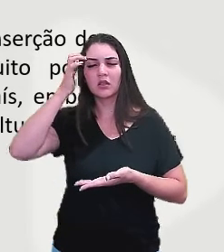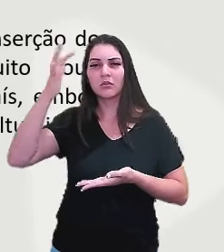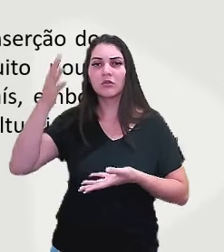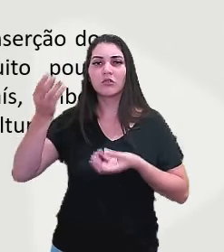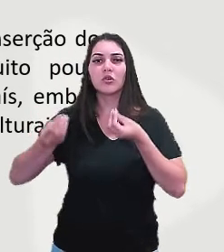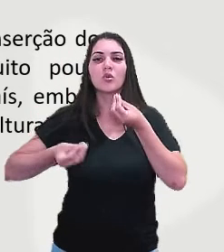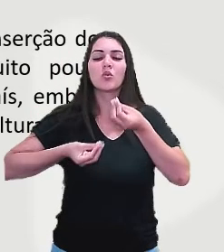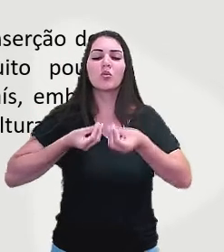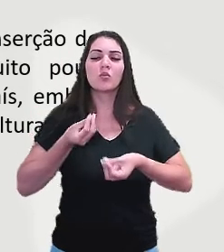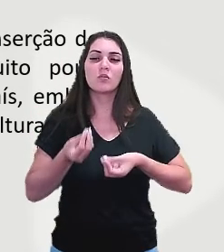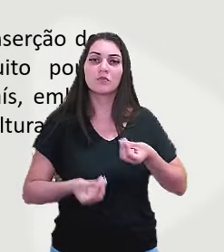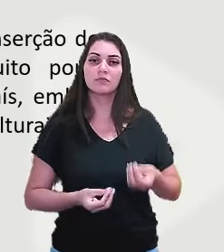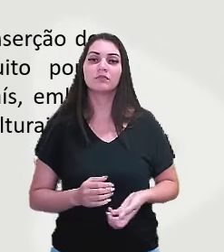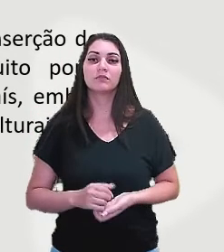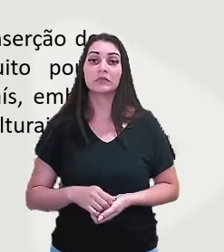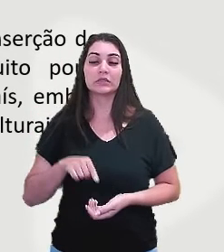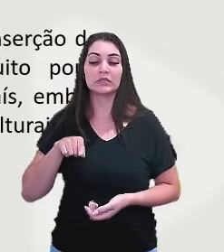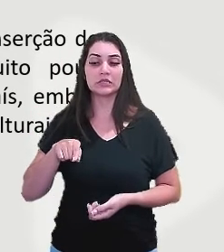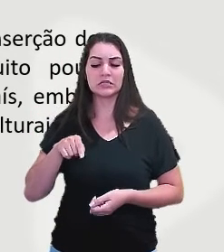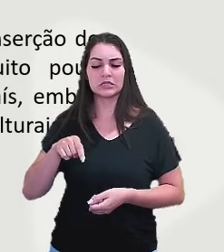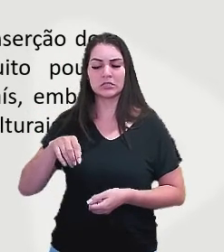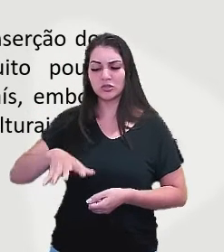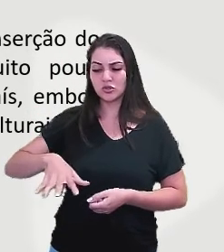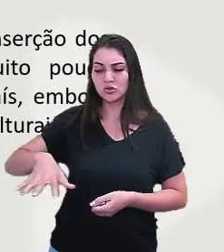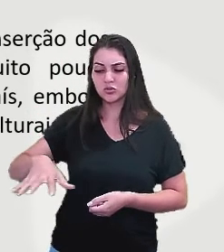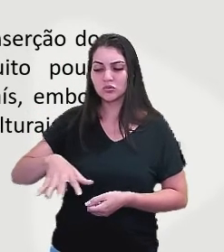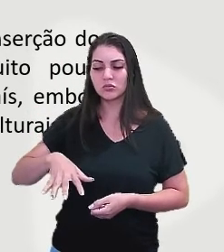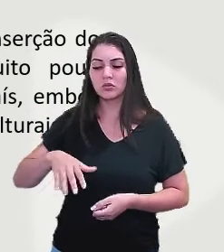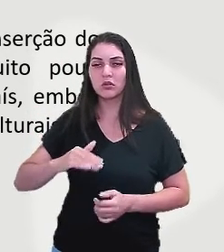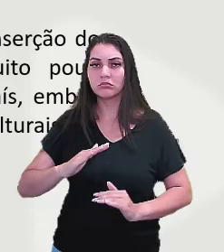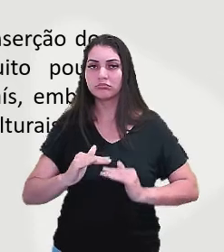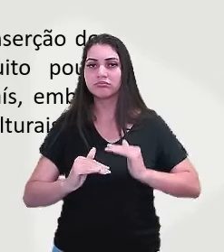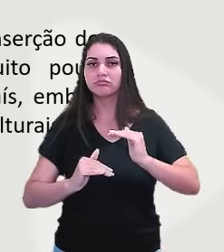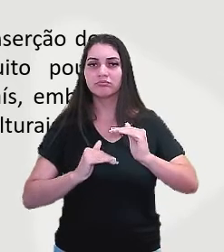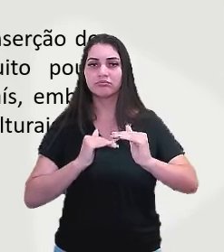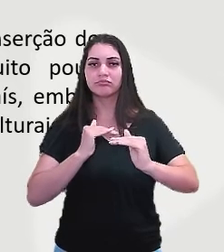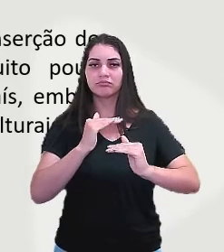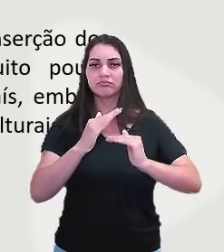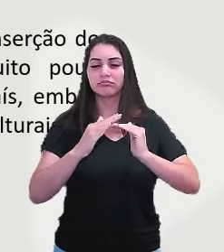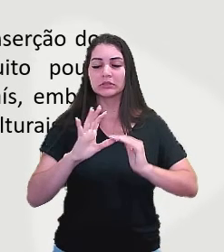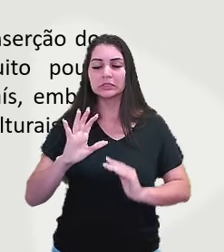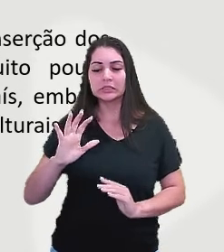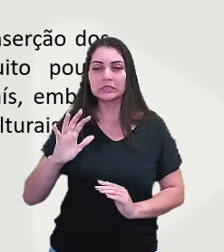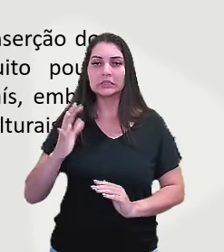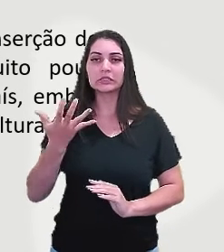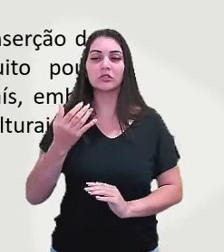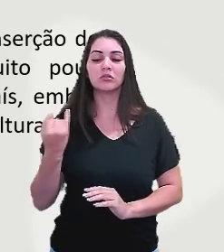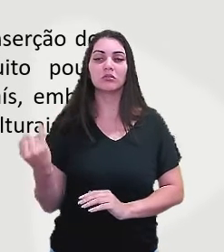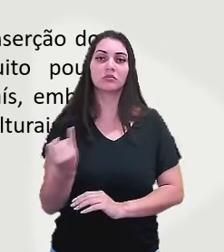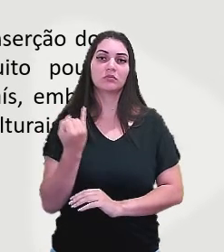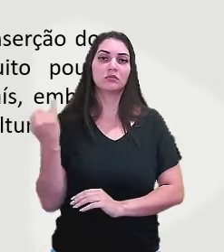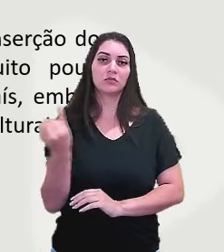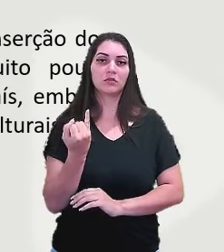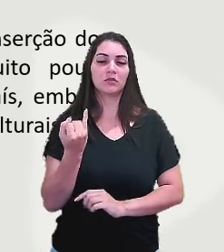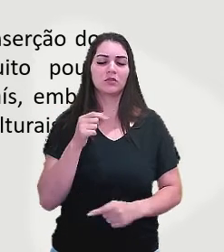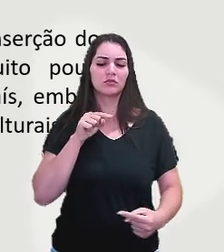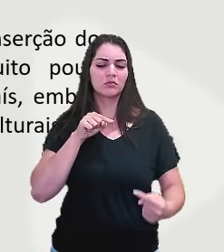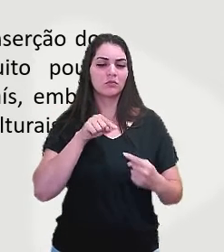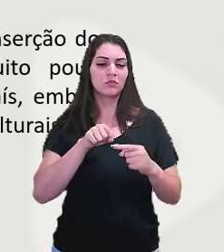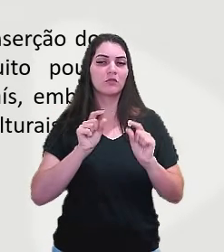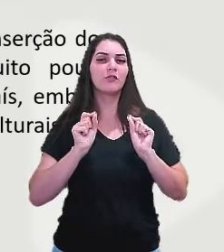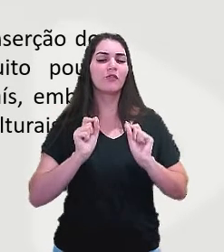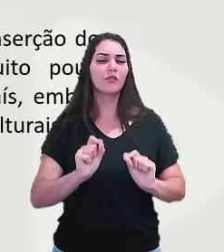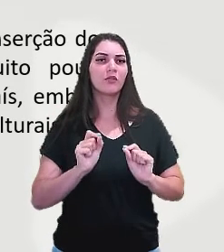como essas regiões elas prosperaram e se tornaram importantes do ponto de